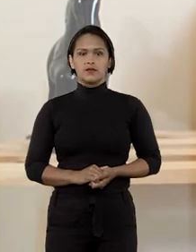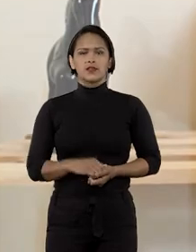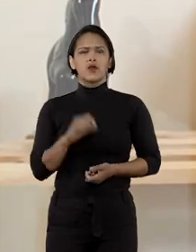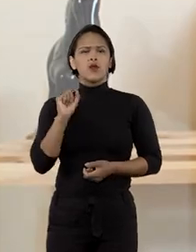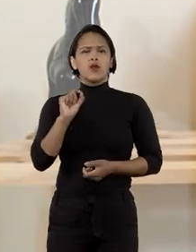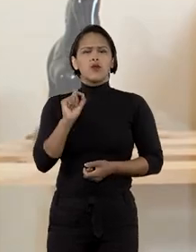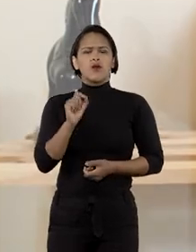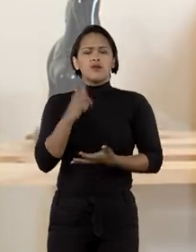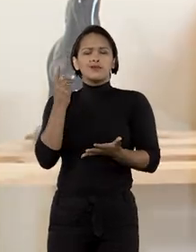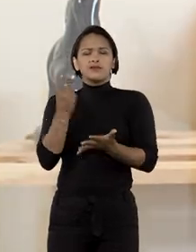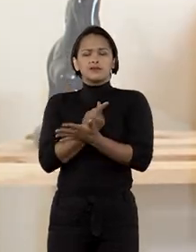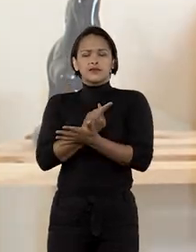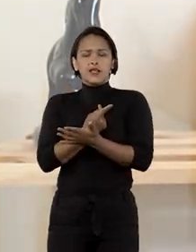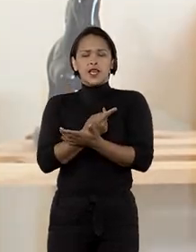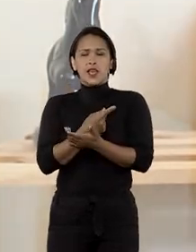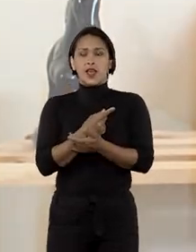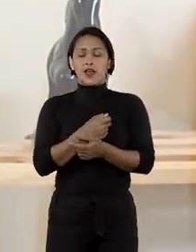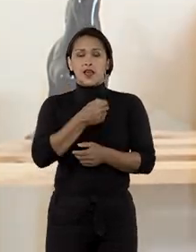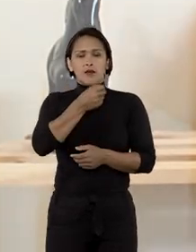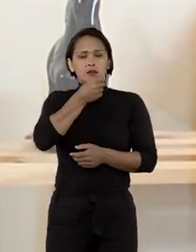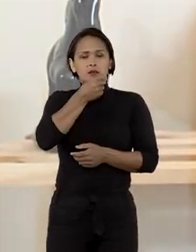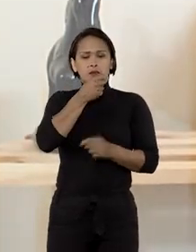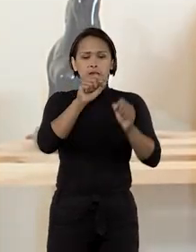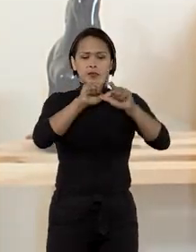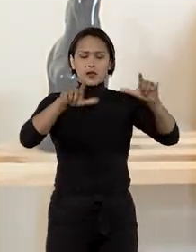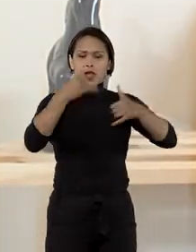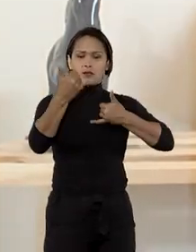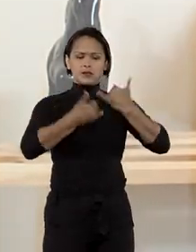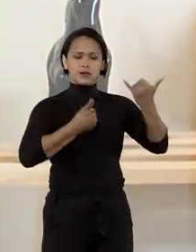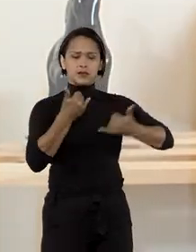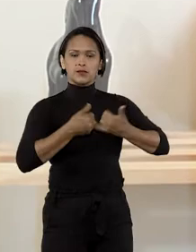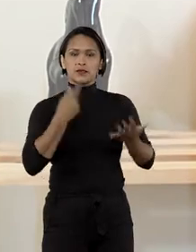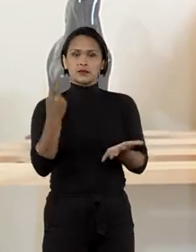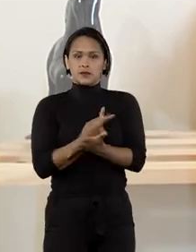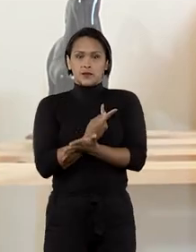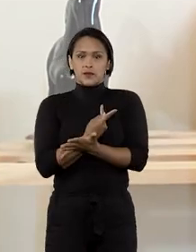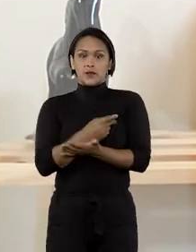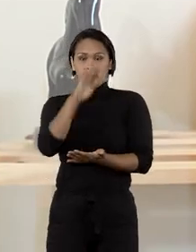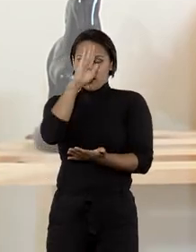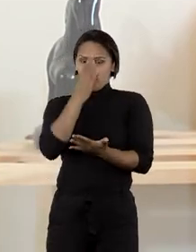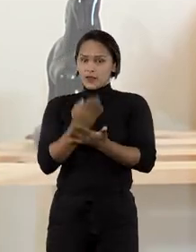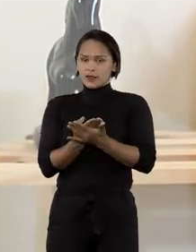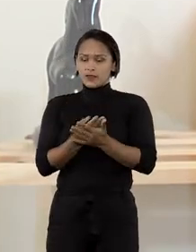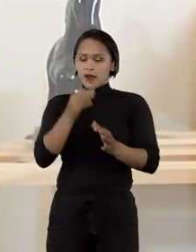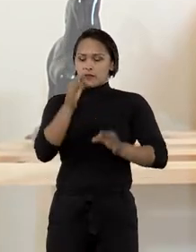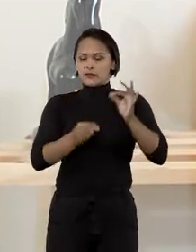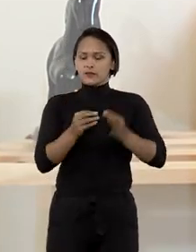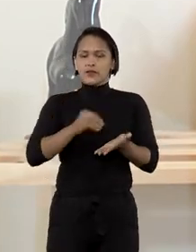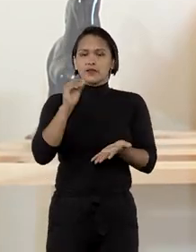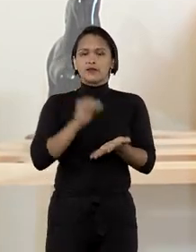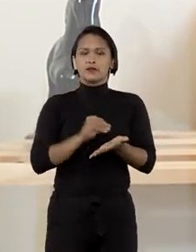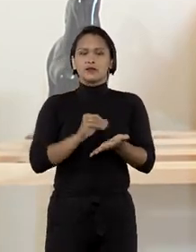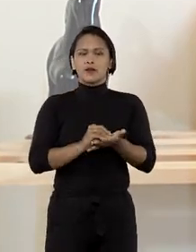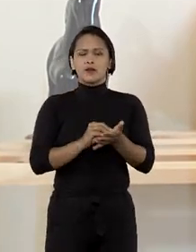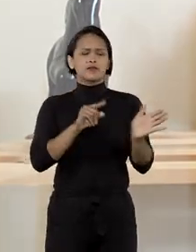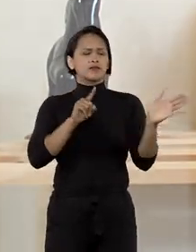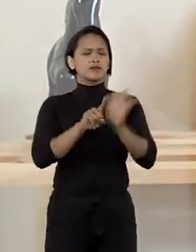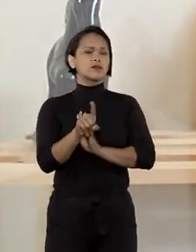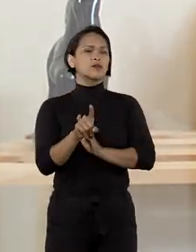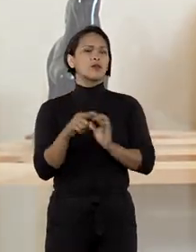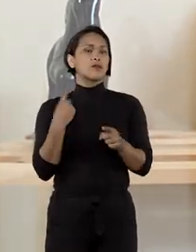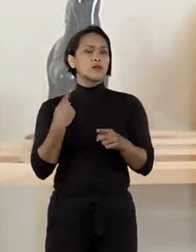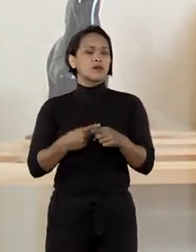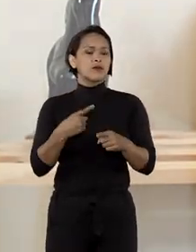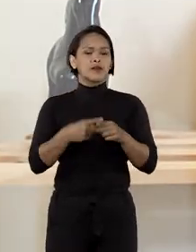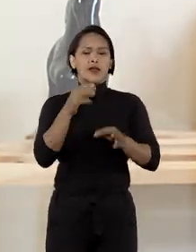Quantas vezes, ao saber pela imprensa de algo que aconteceu e acreditamos ter sido injusto, não questionamos por